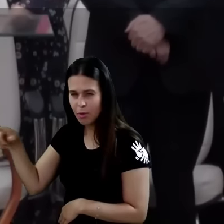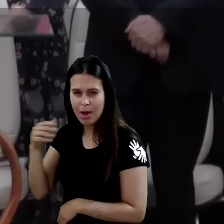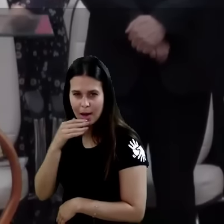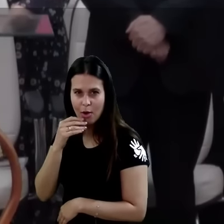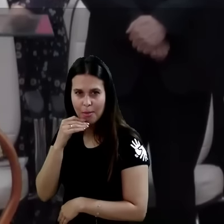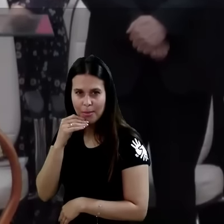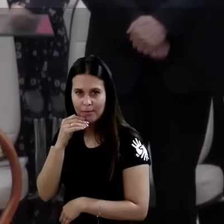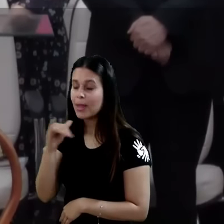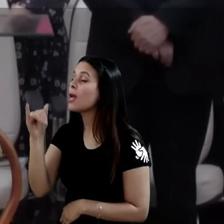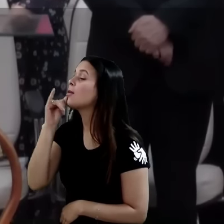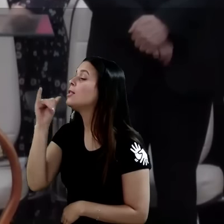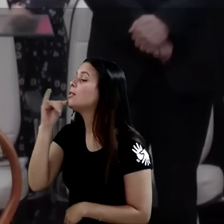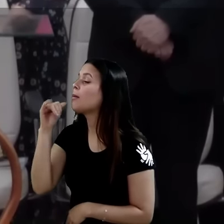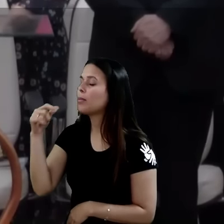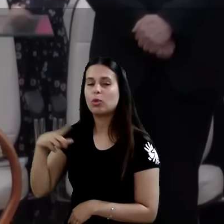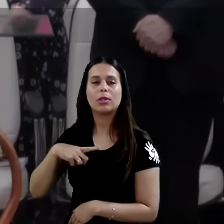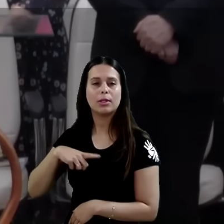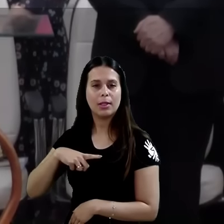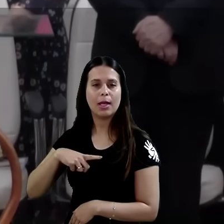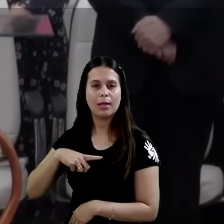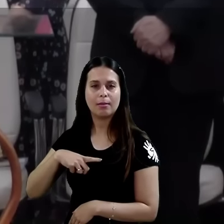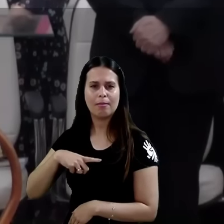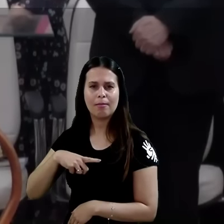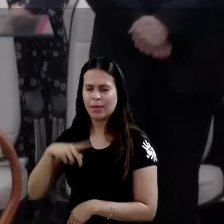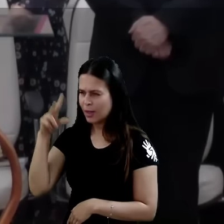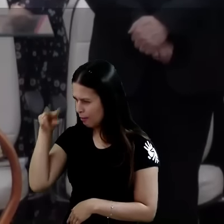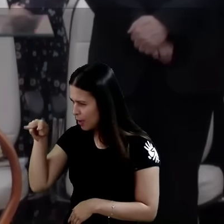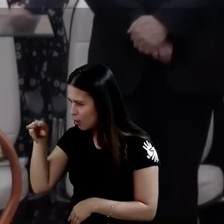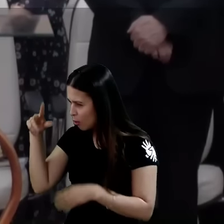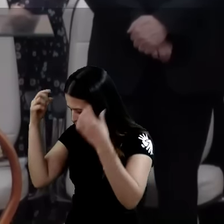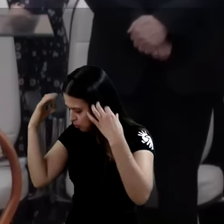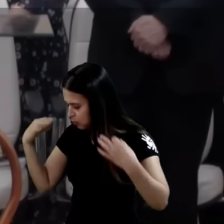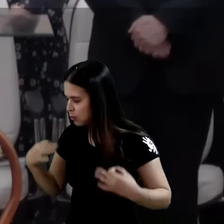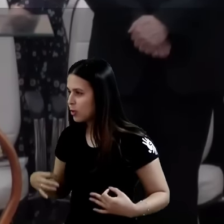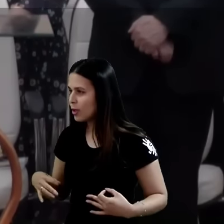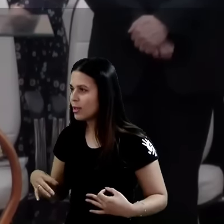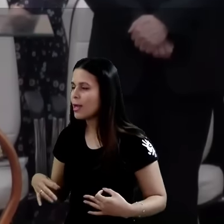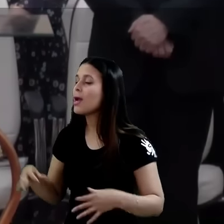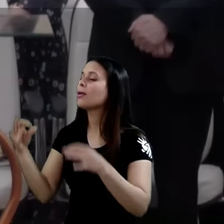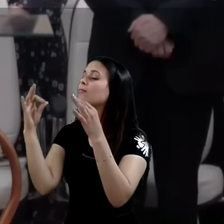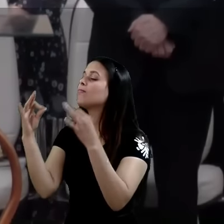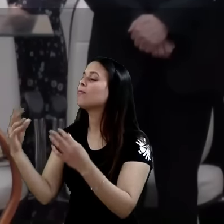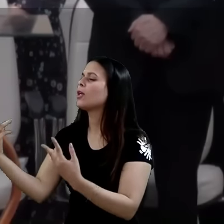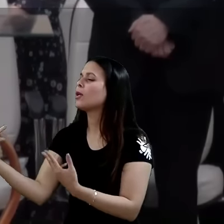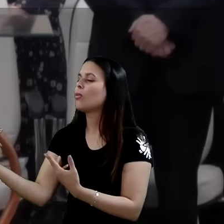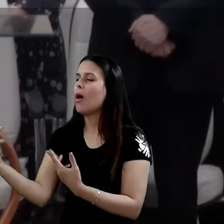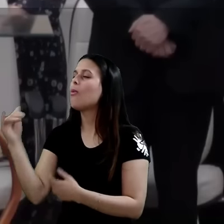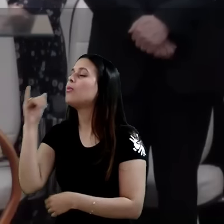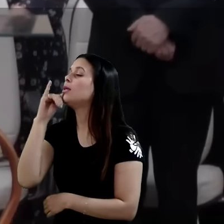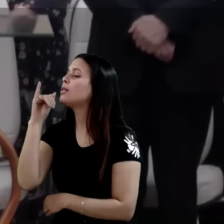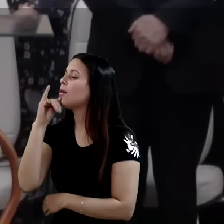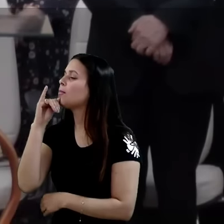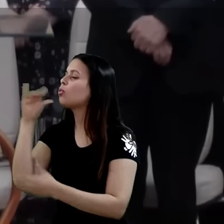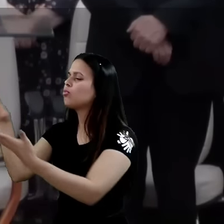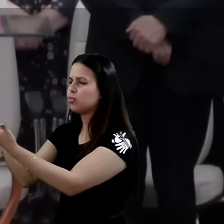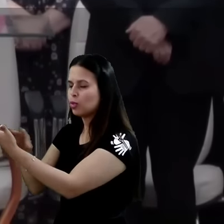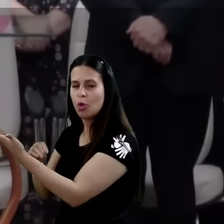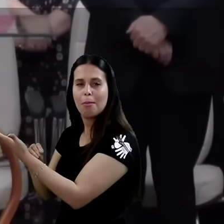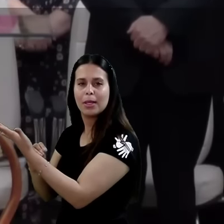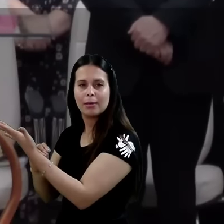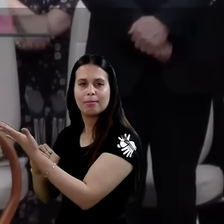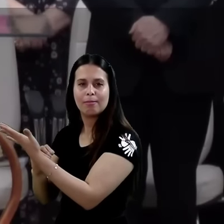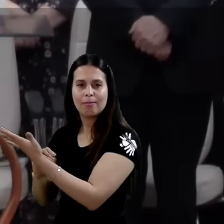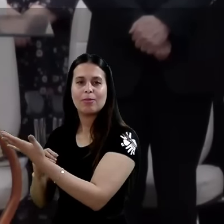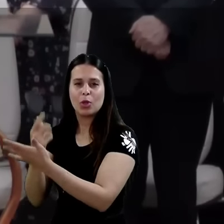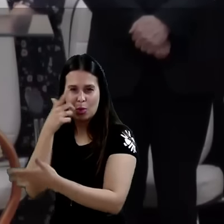como ele faz você tá vendo tá vendo o jeito dele é assim ó essa Pisada e eu posso dizer isto aqui do pastor